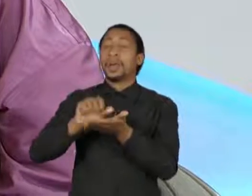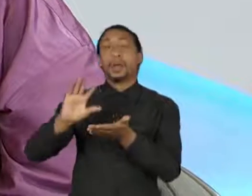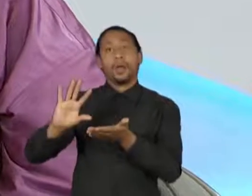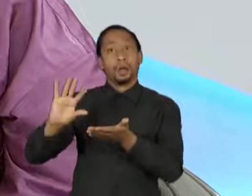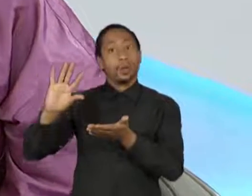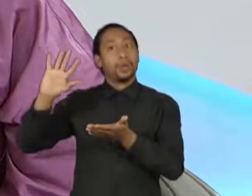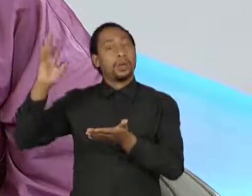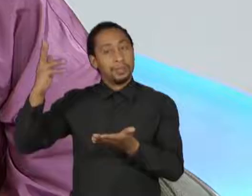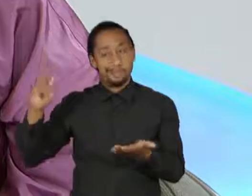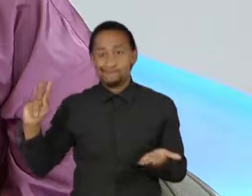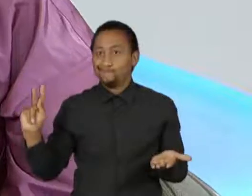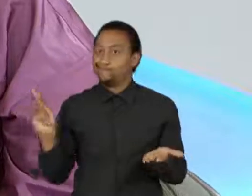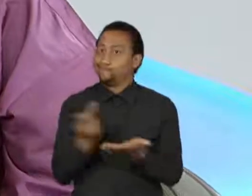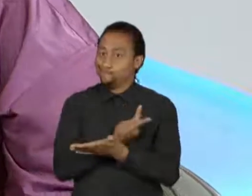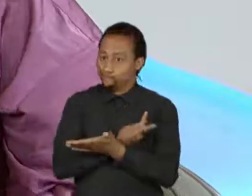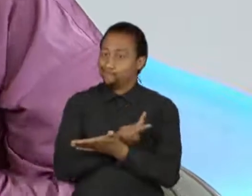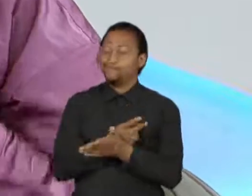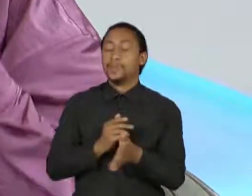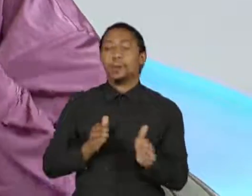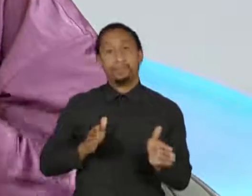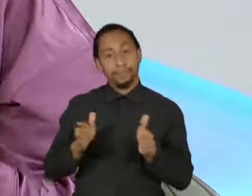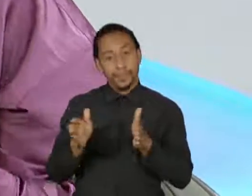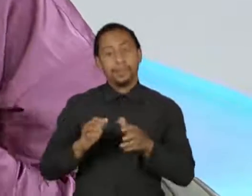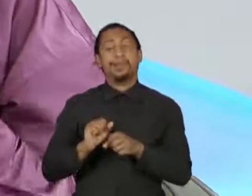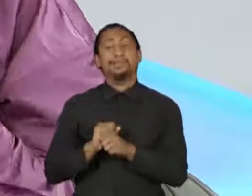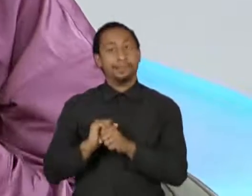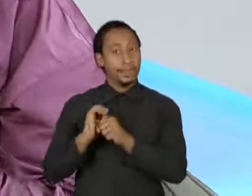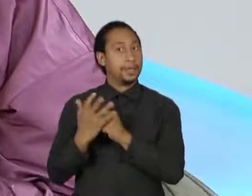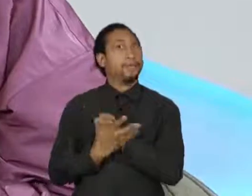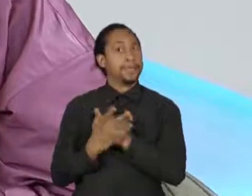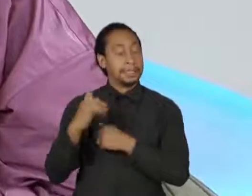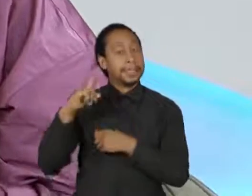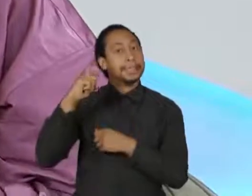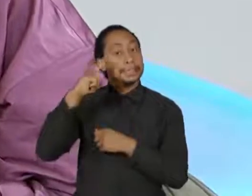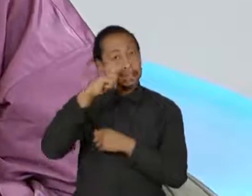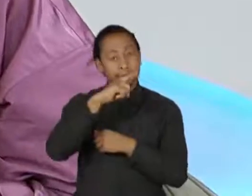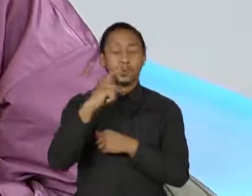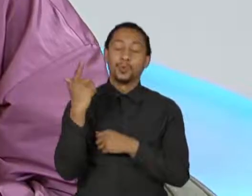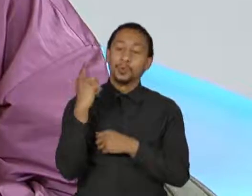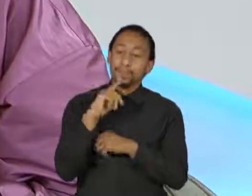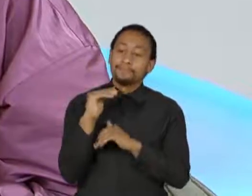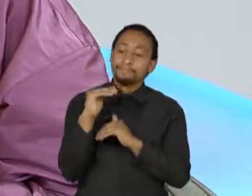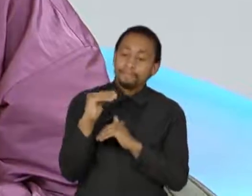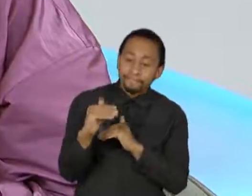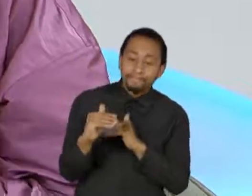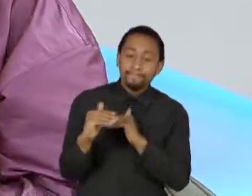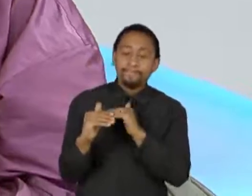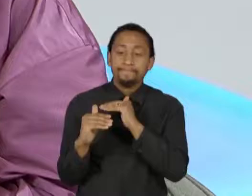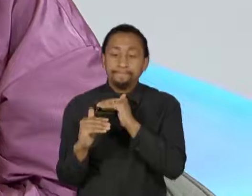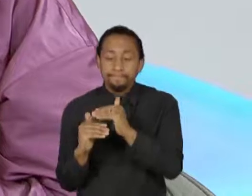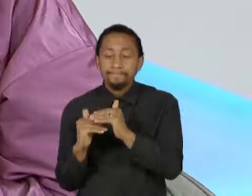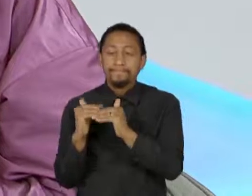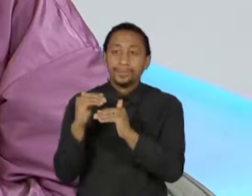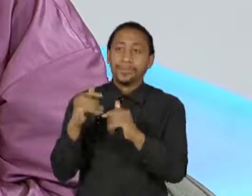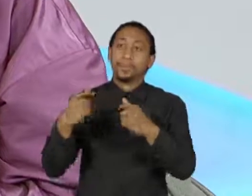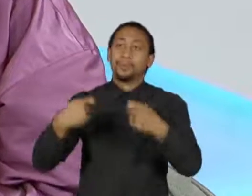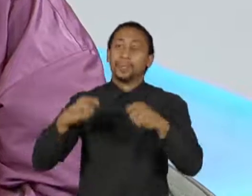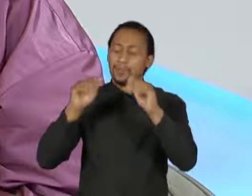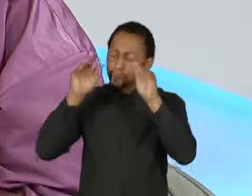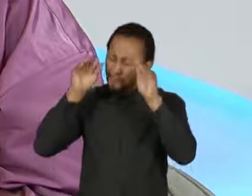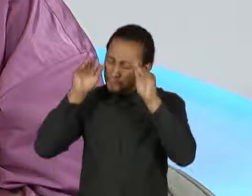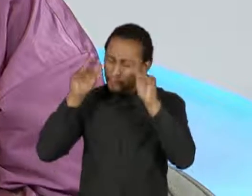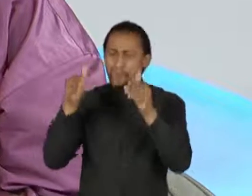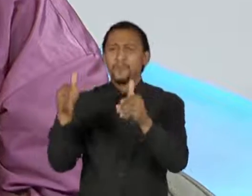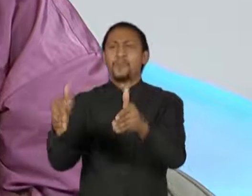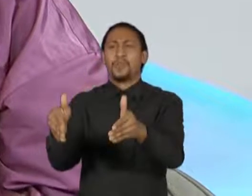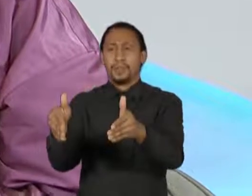também aconteceram para além da pandemia. Então, acho que foi um processo mesmo de uma escalada que eu precisei me acolher naquilo ali, eu precisei me